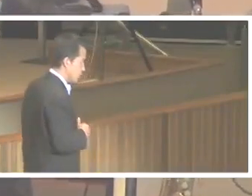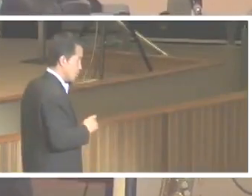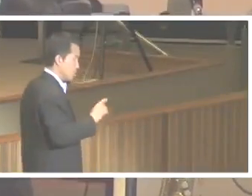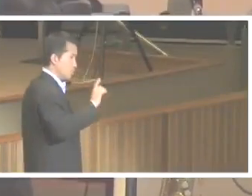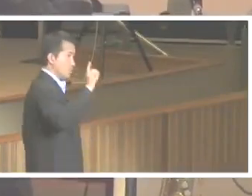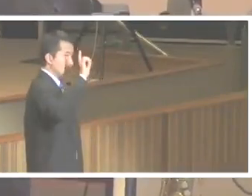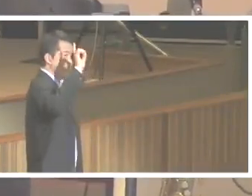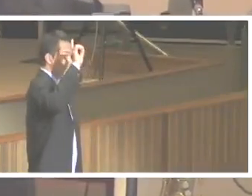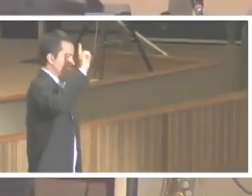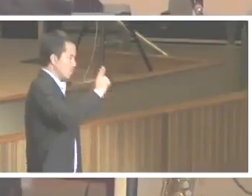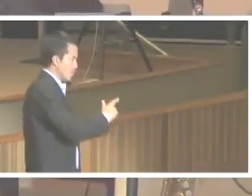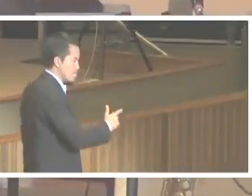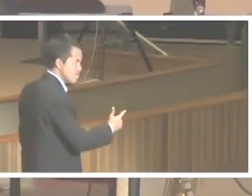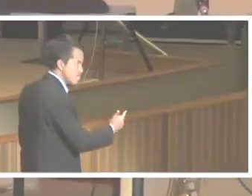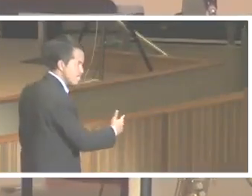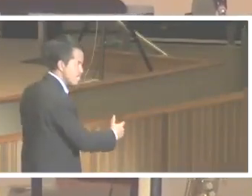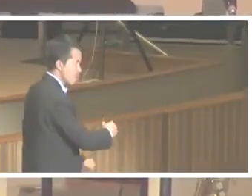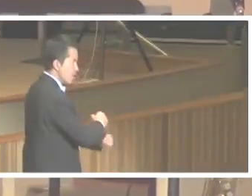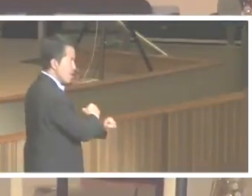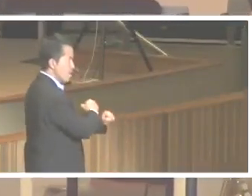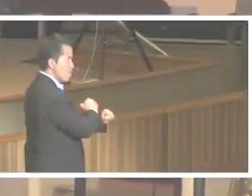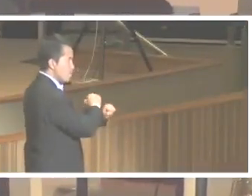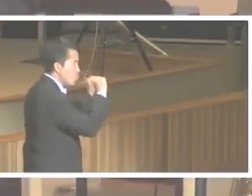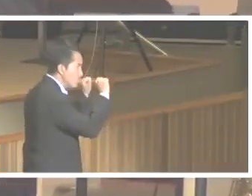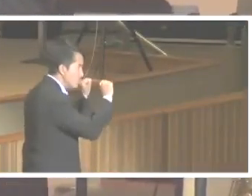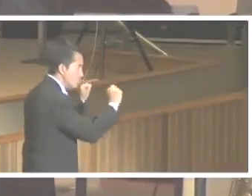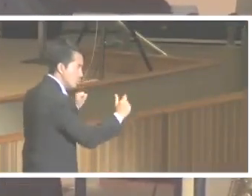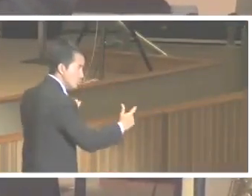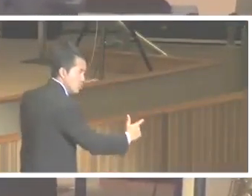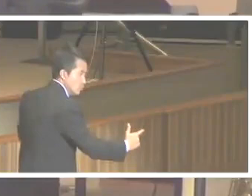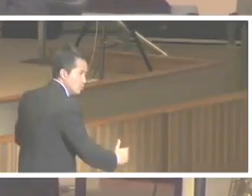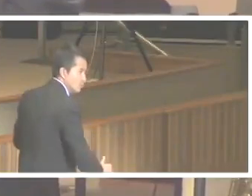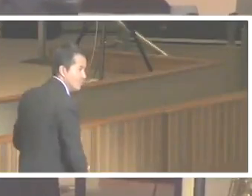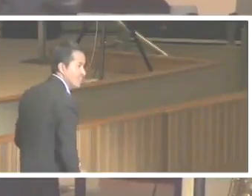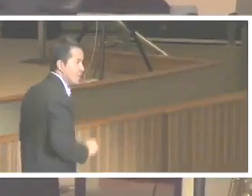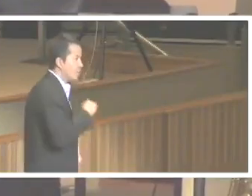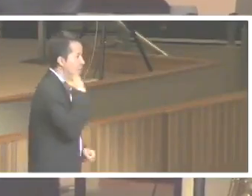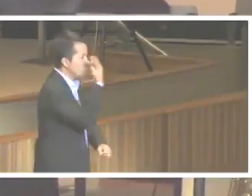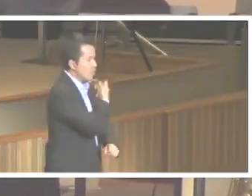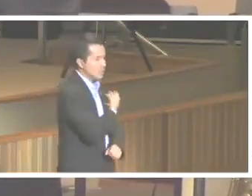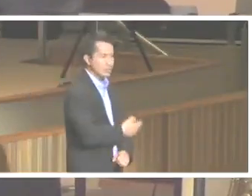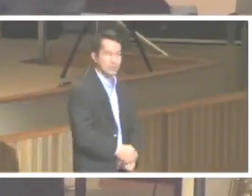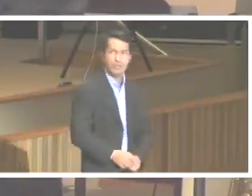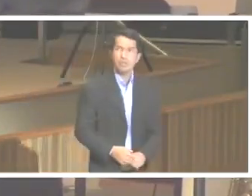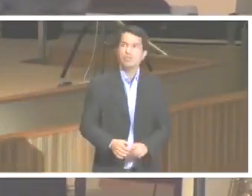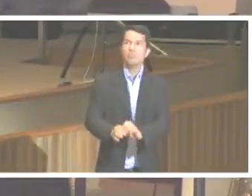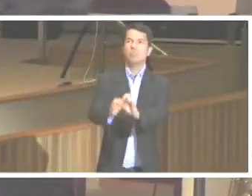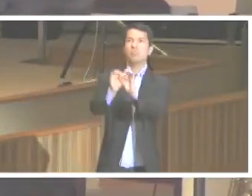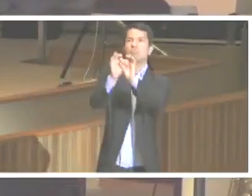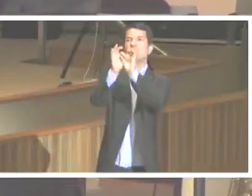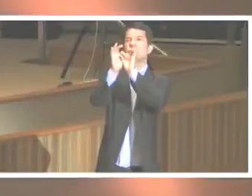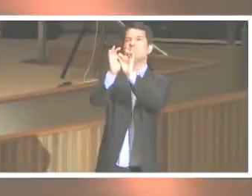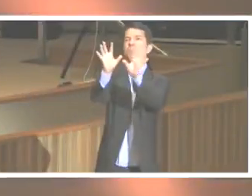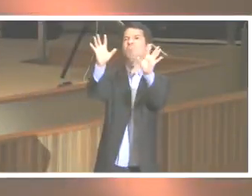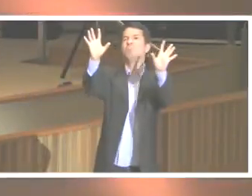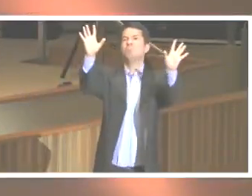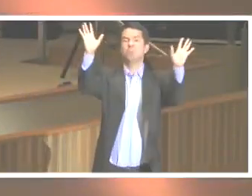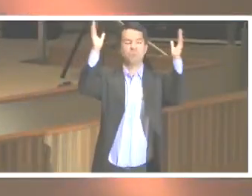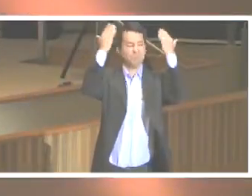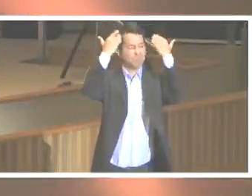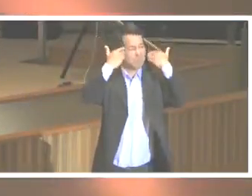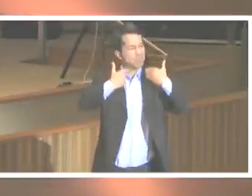ea toma posse da promessa e desfaça-se na vida tua serva conforme o senhor quer